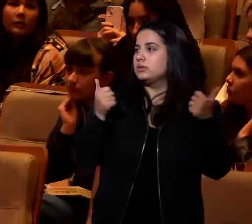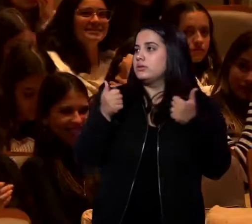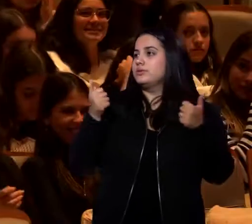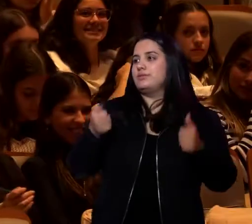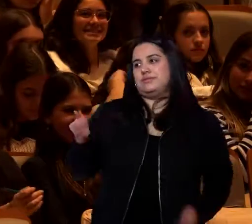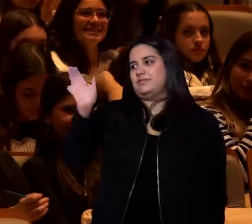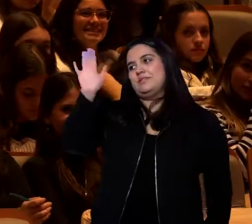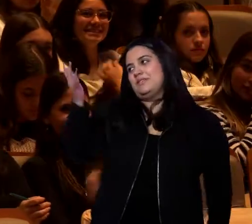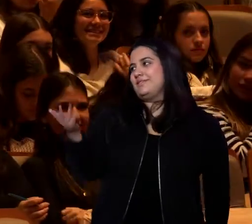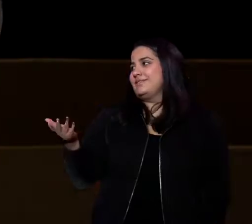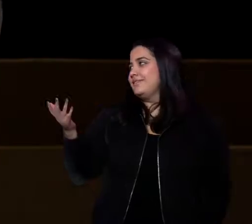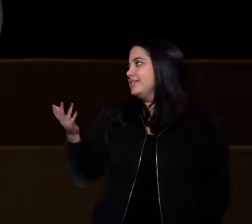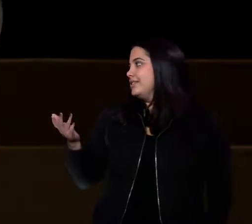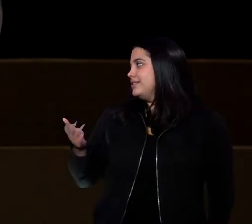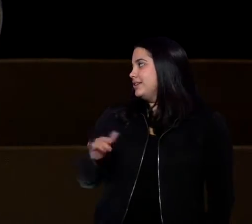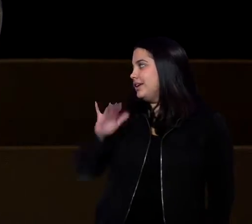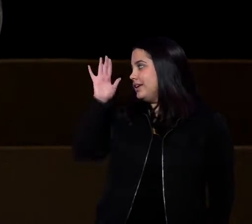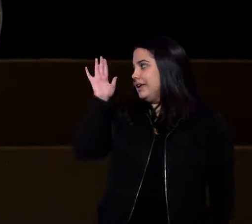sacanagem.